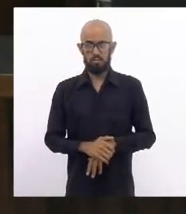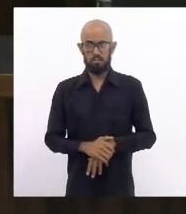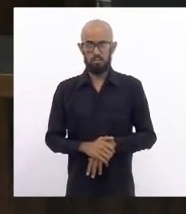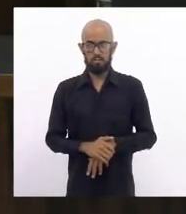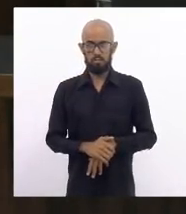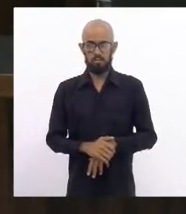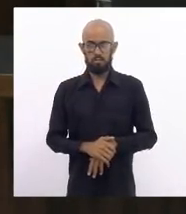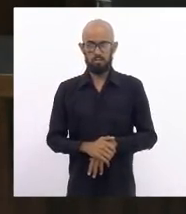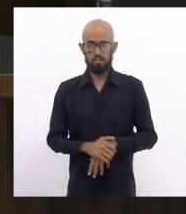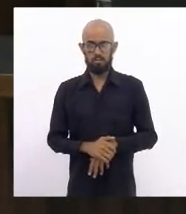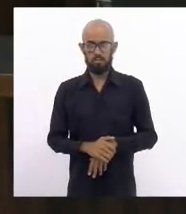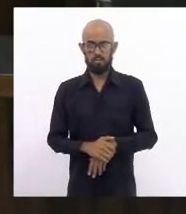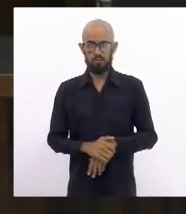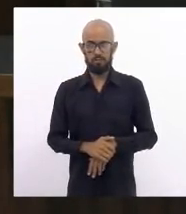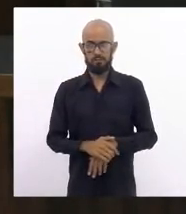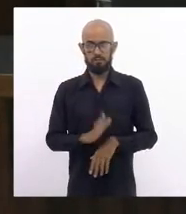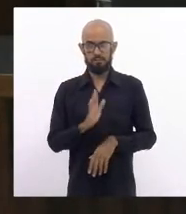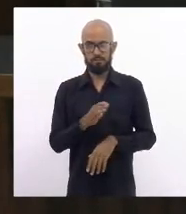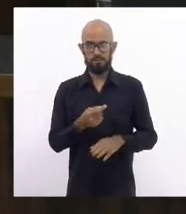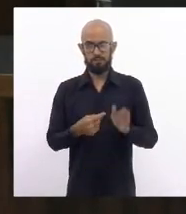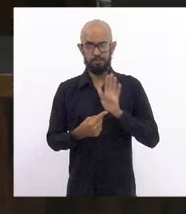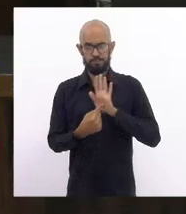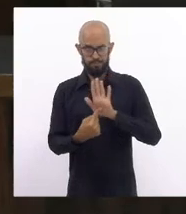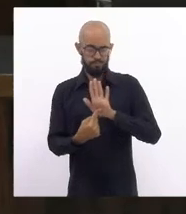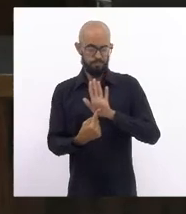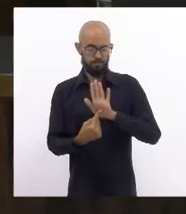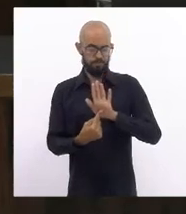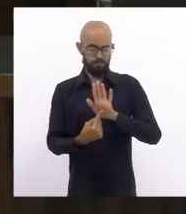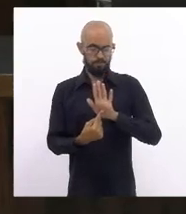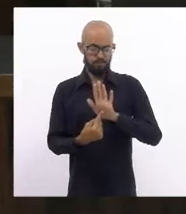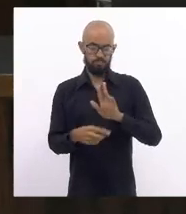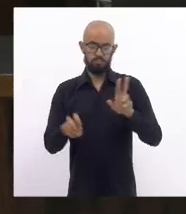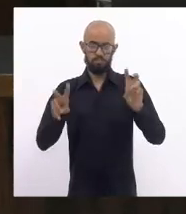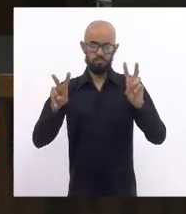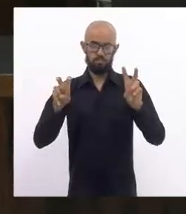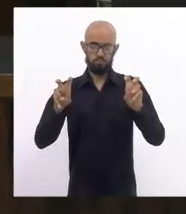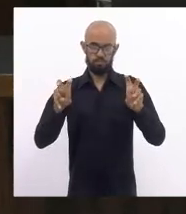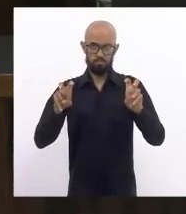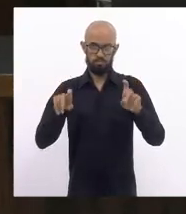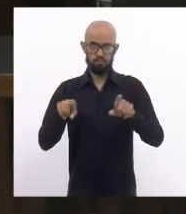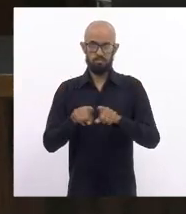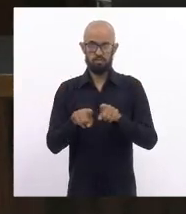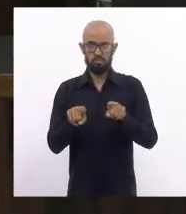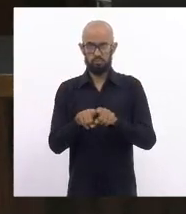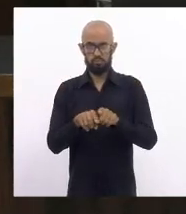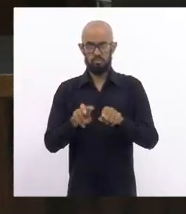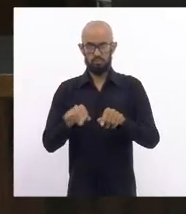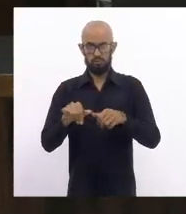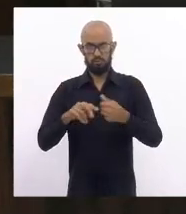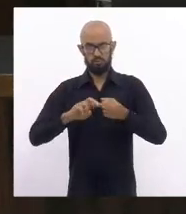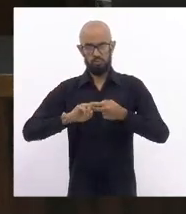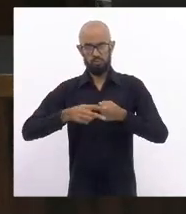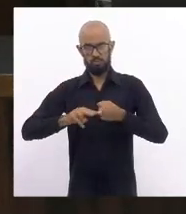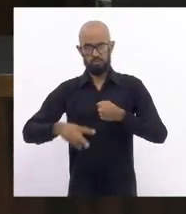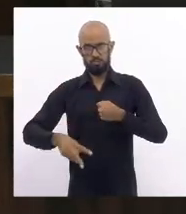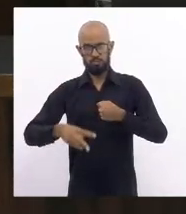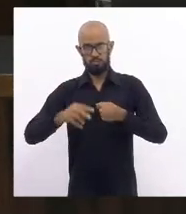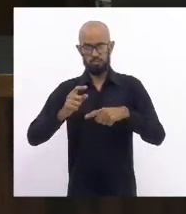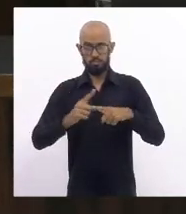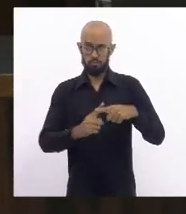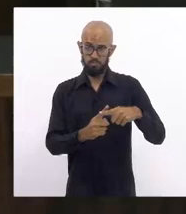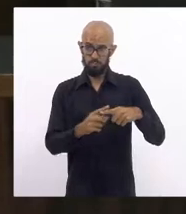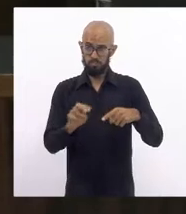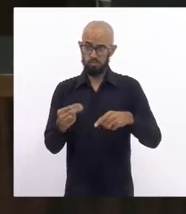que foram apresentados por temas que vão ter desdobramentos benéficos